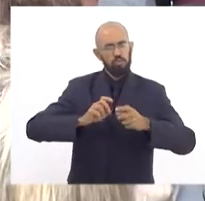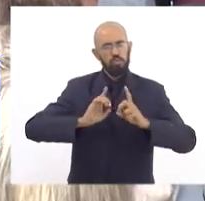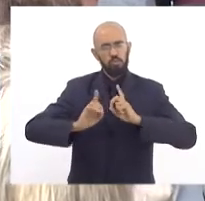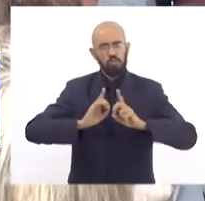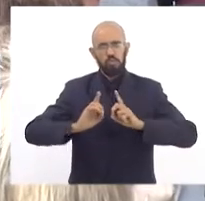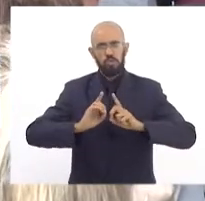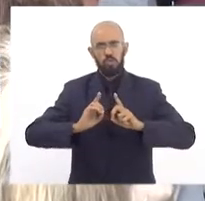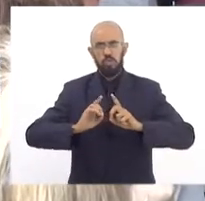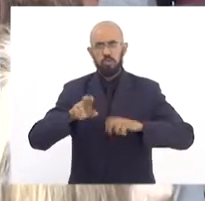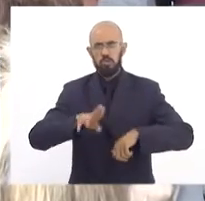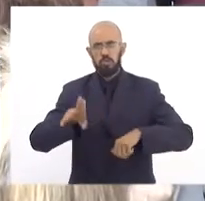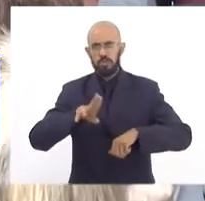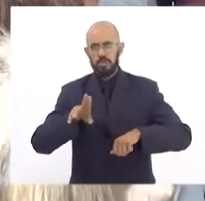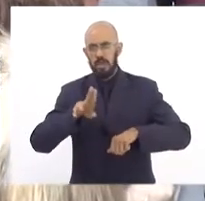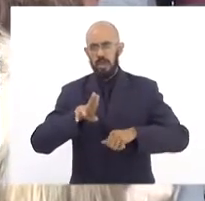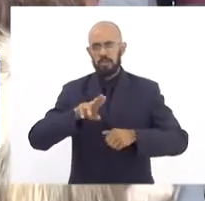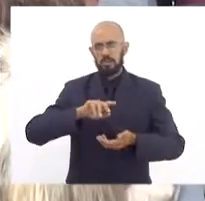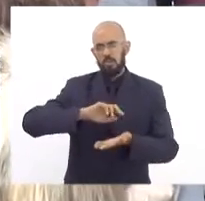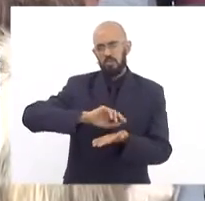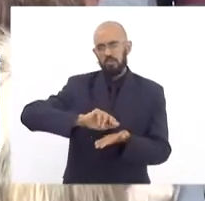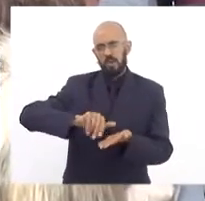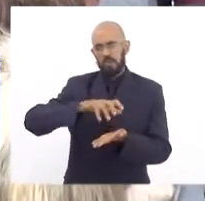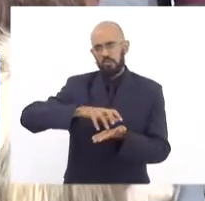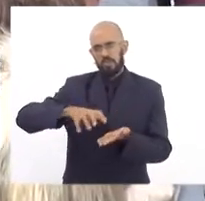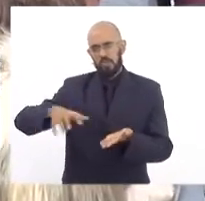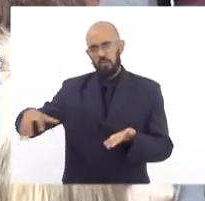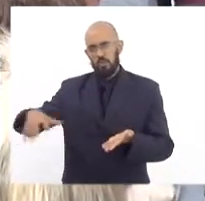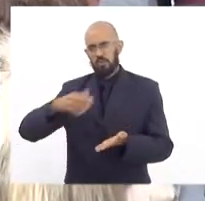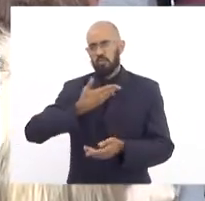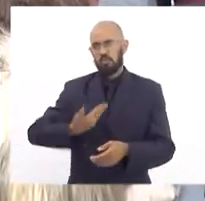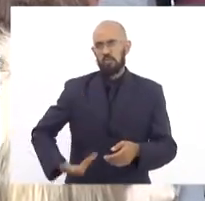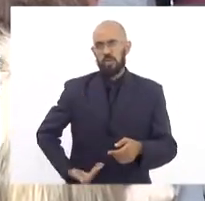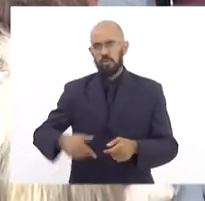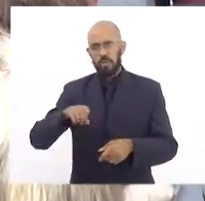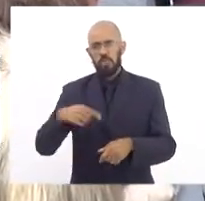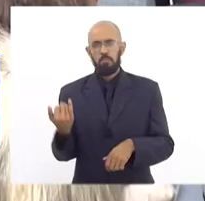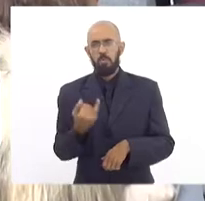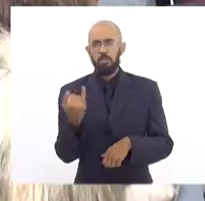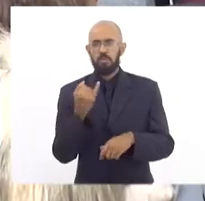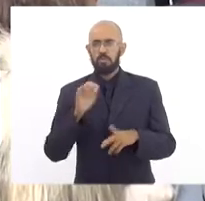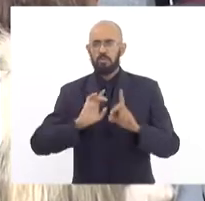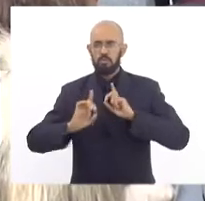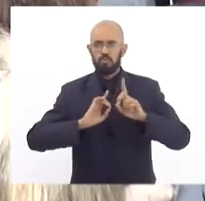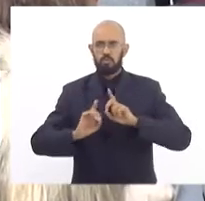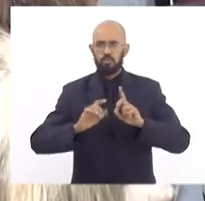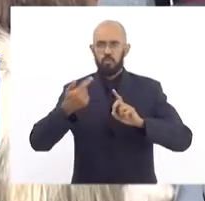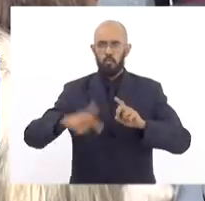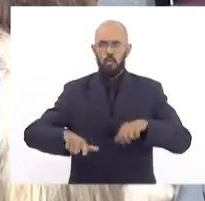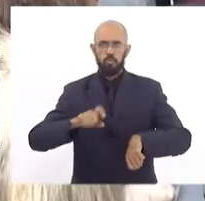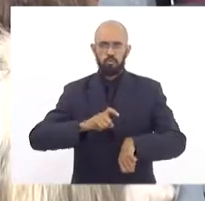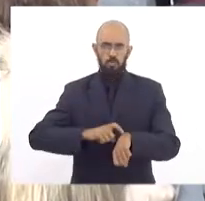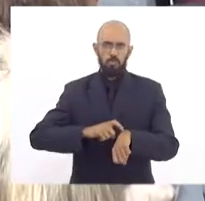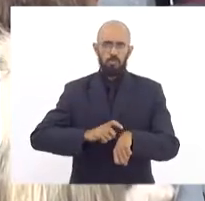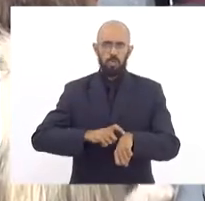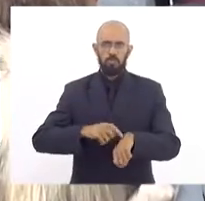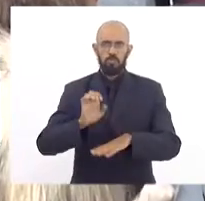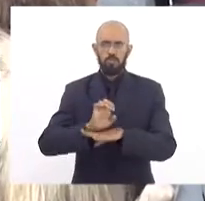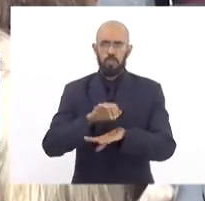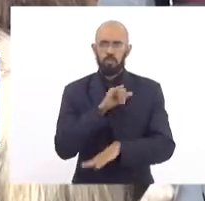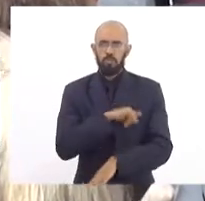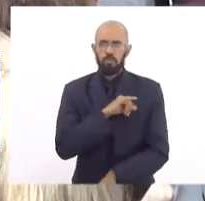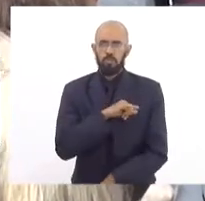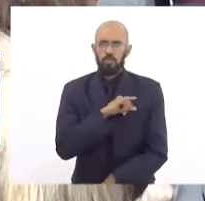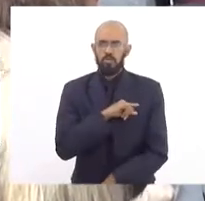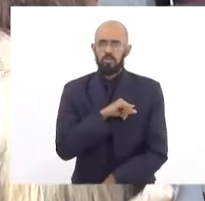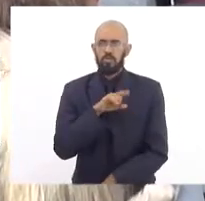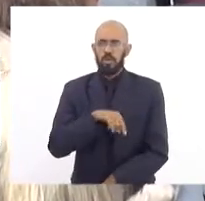todos os atores, com as entidades, porque é fundamental para a gente discutir um outro momento para o Estado do Rio de Janeiro.